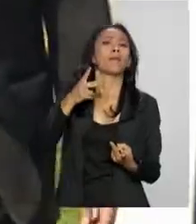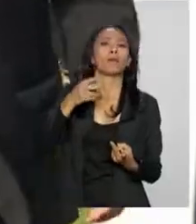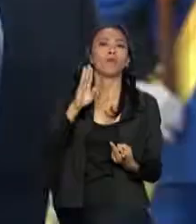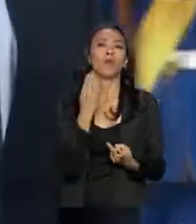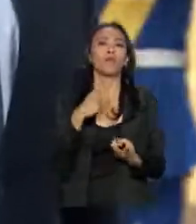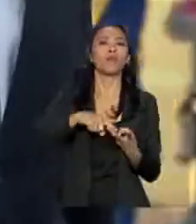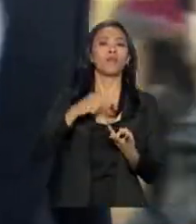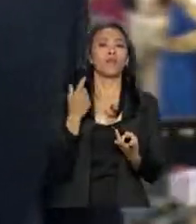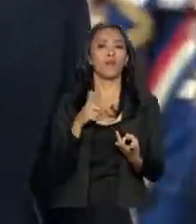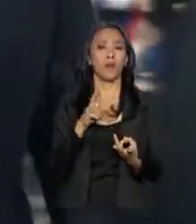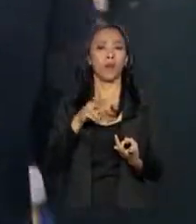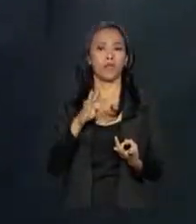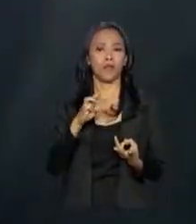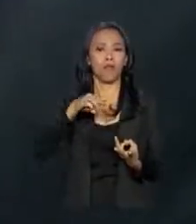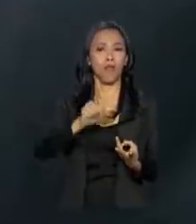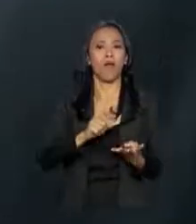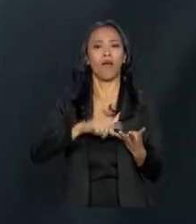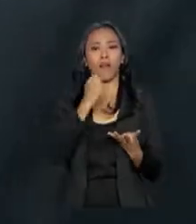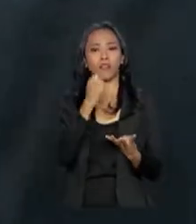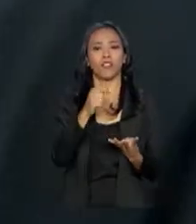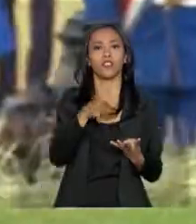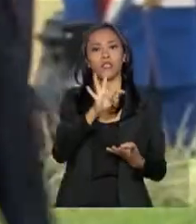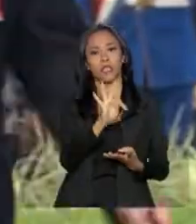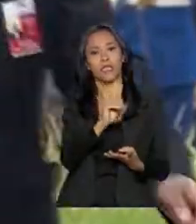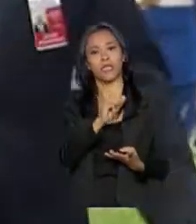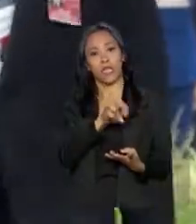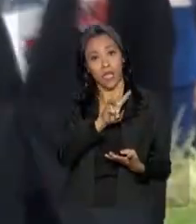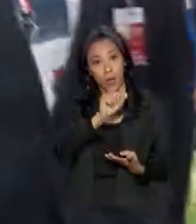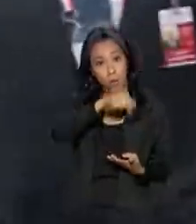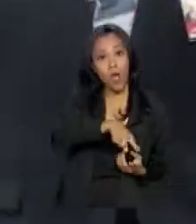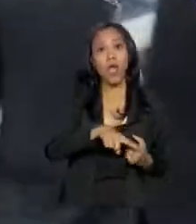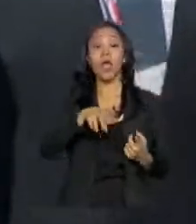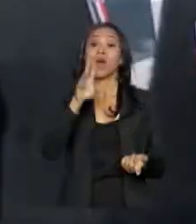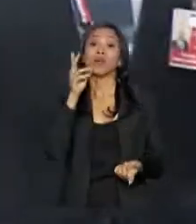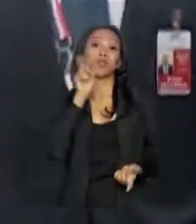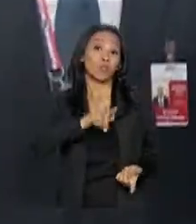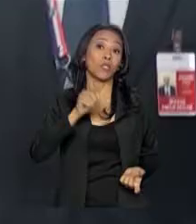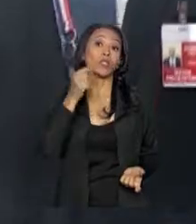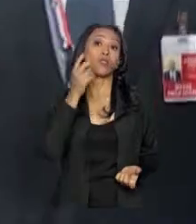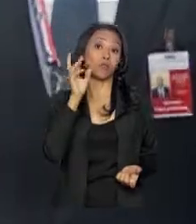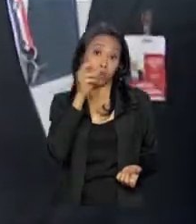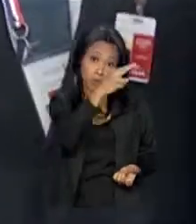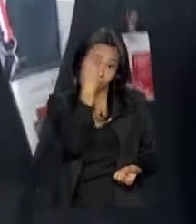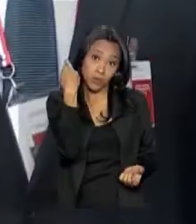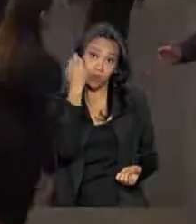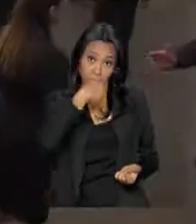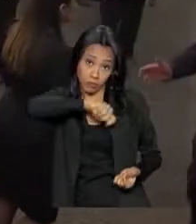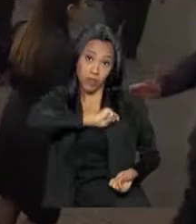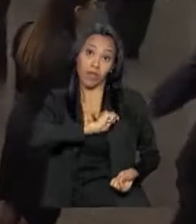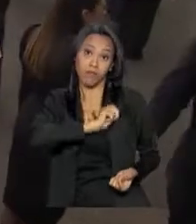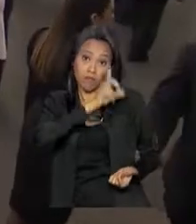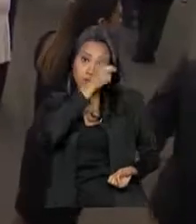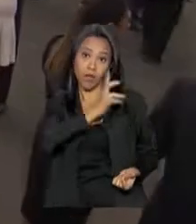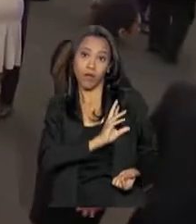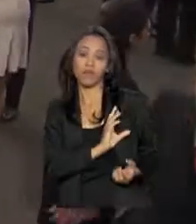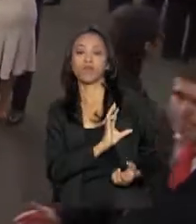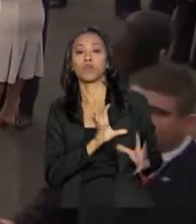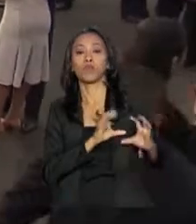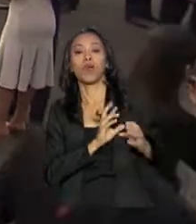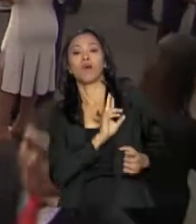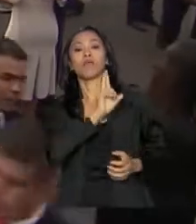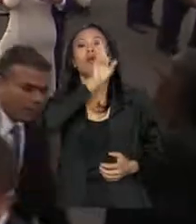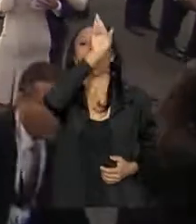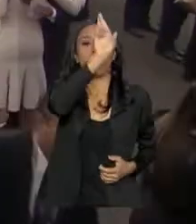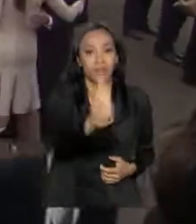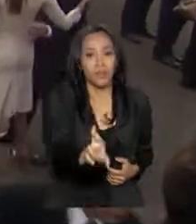guatemala argentina e taiwan estados unidos rússia e espanha também mandaram representantes para acompanharem